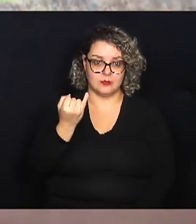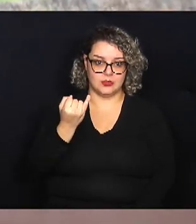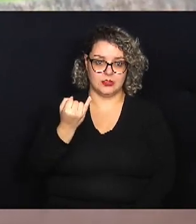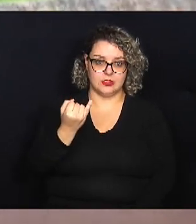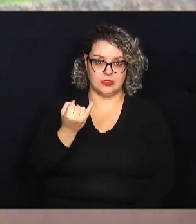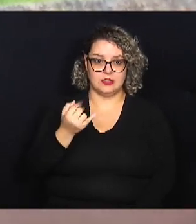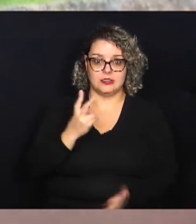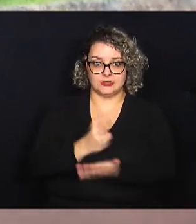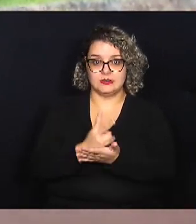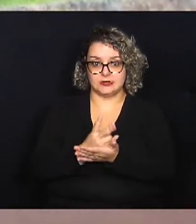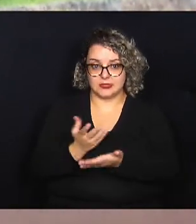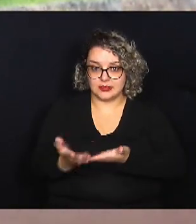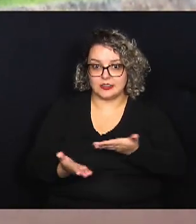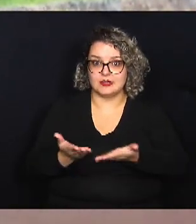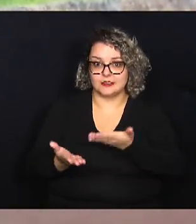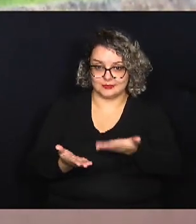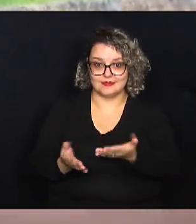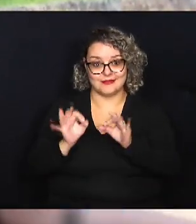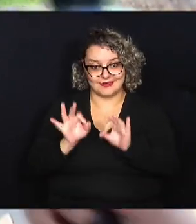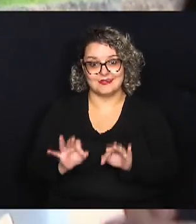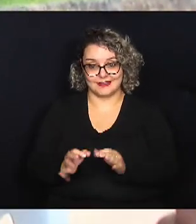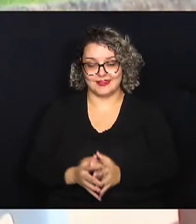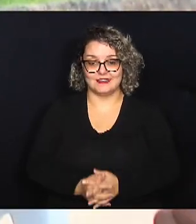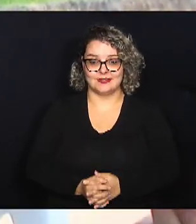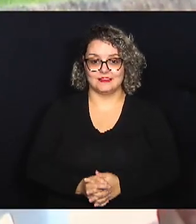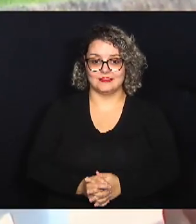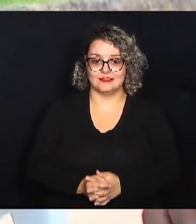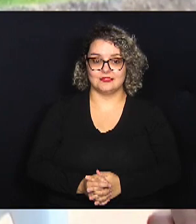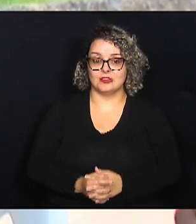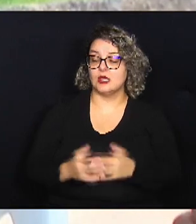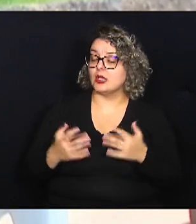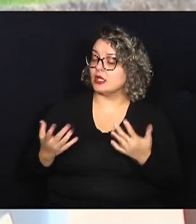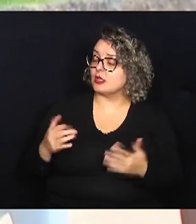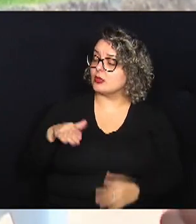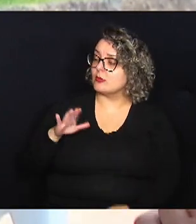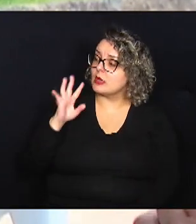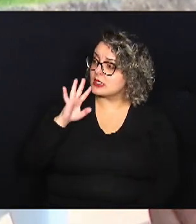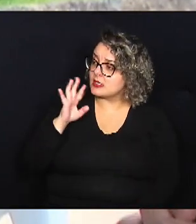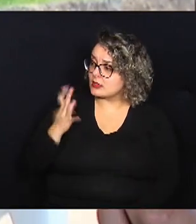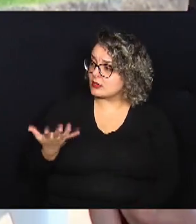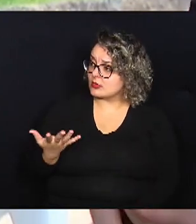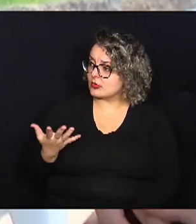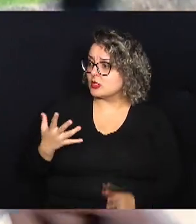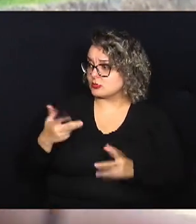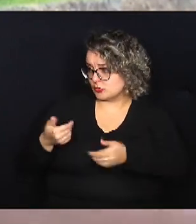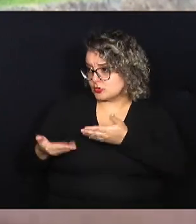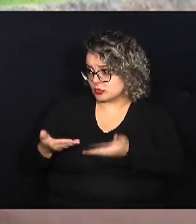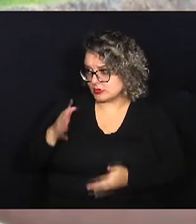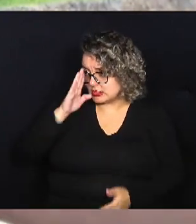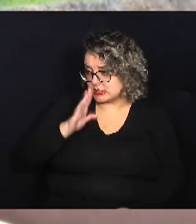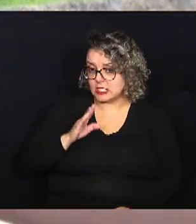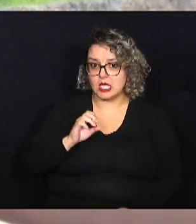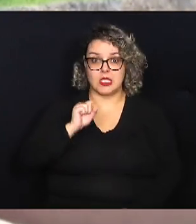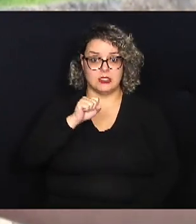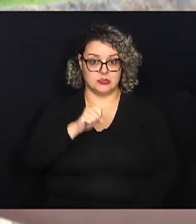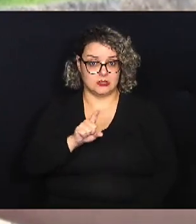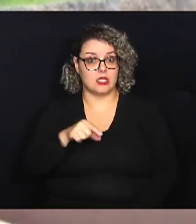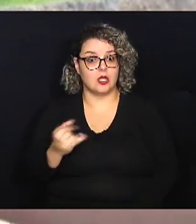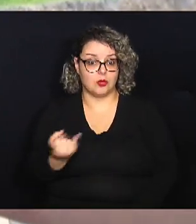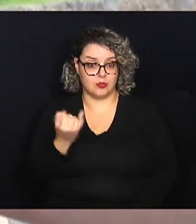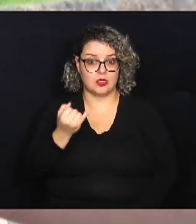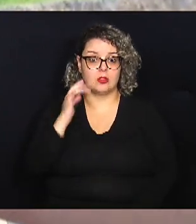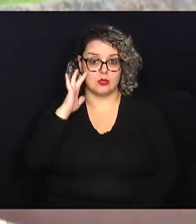sempre manter em dia, né. E o mais legal, assim, que todo o serviço é de graça, né? Isso é importante,